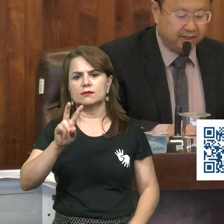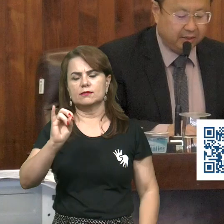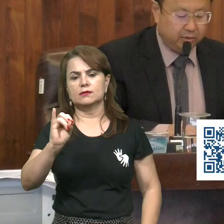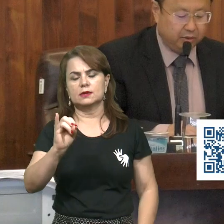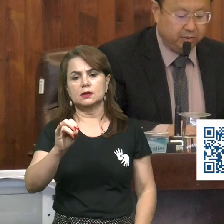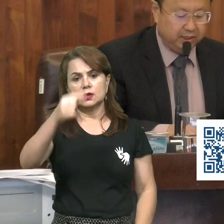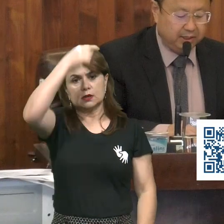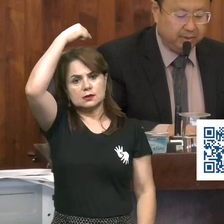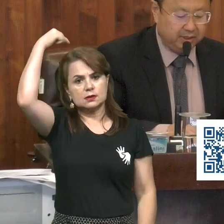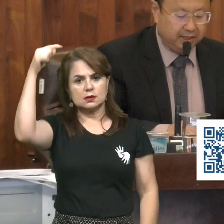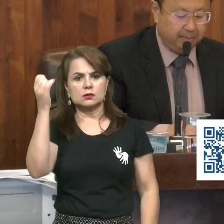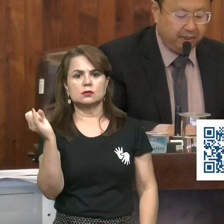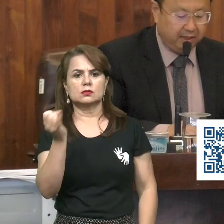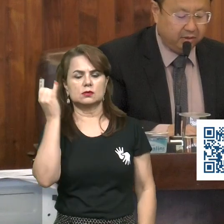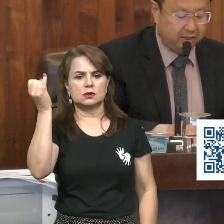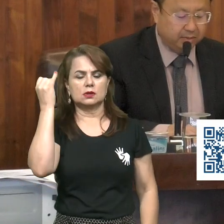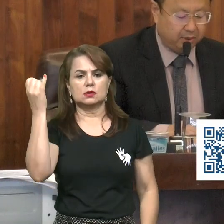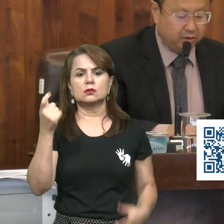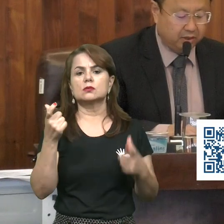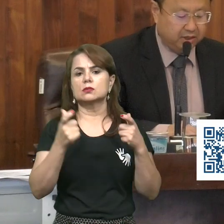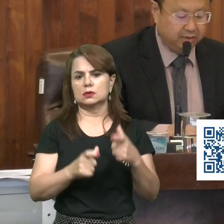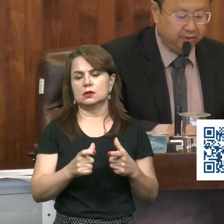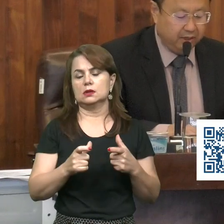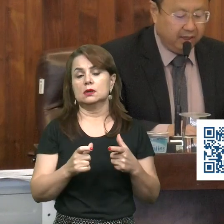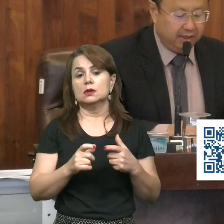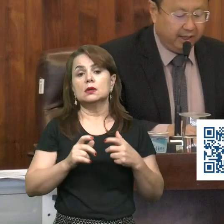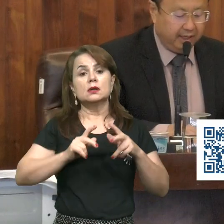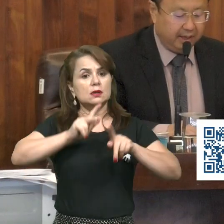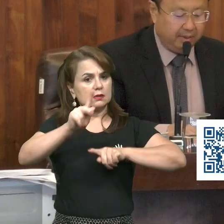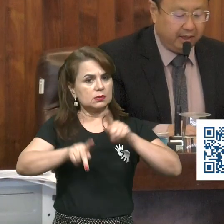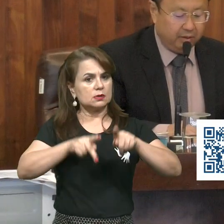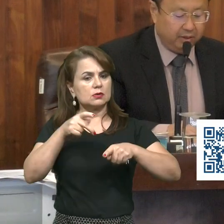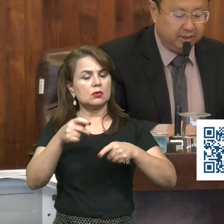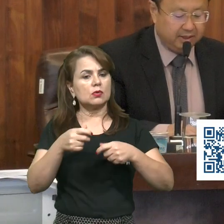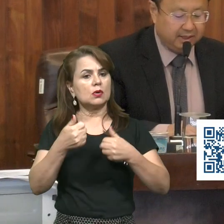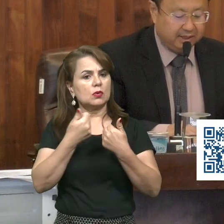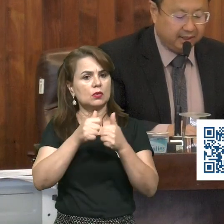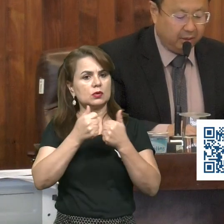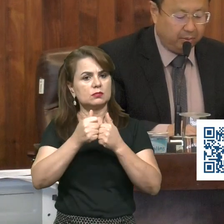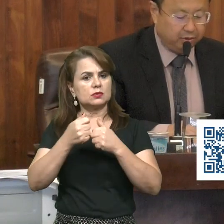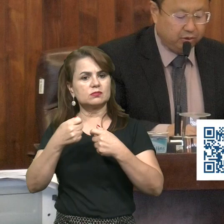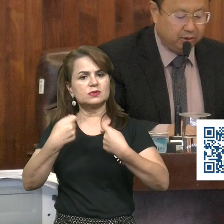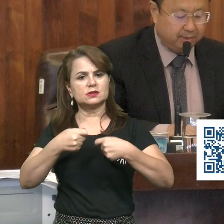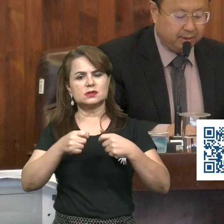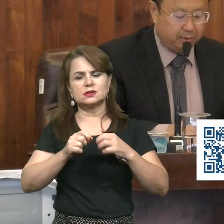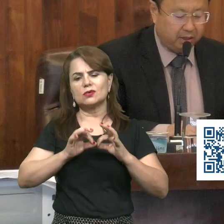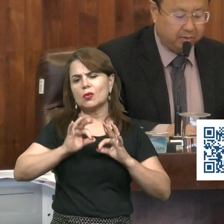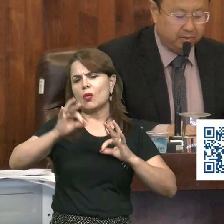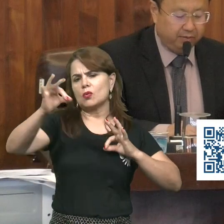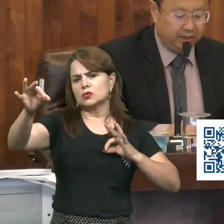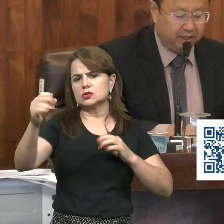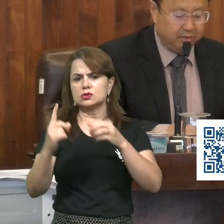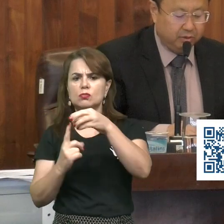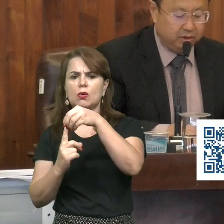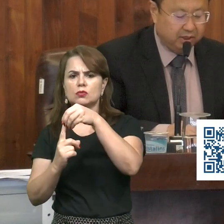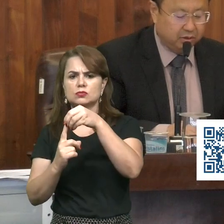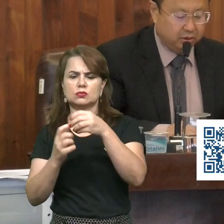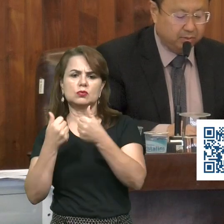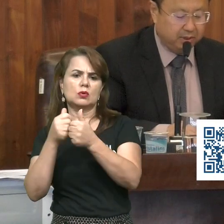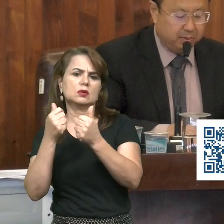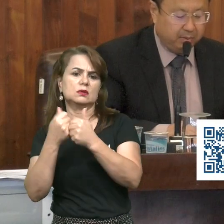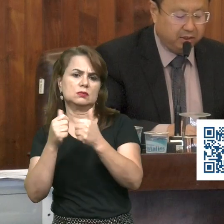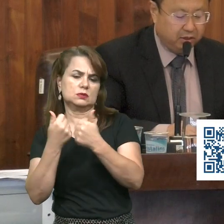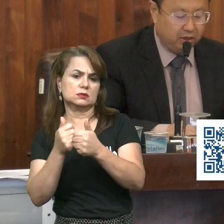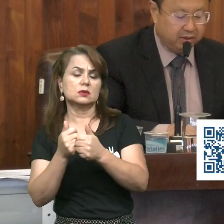Haja vista que muitos munícipes que dependem do transporte coletivo têm que caminhar longas distâncias até o ponto de ônibus mais próximo, enfrentando muitos